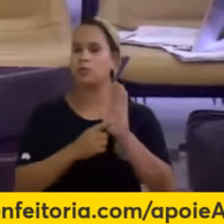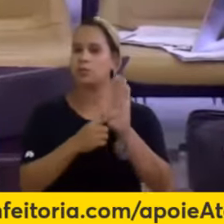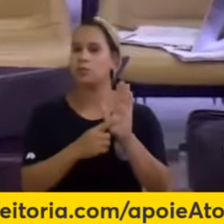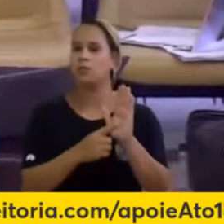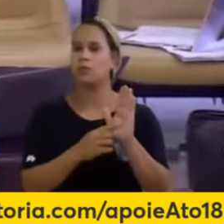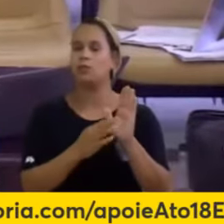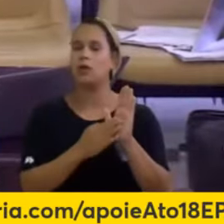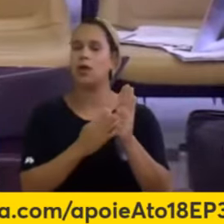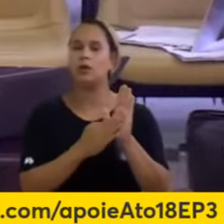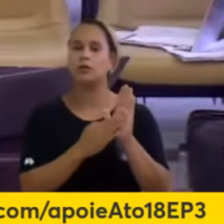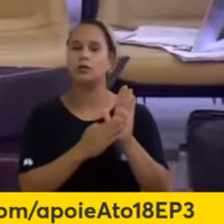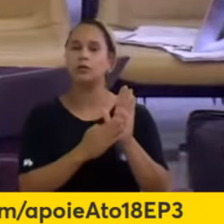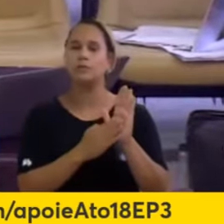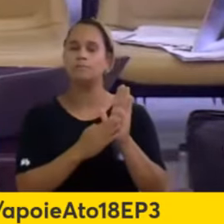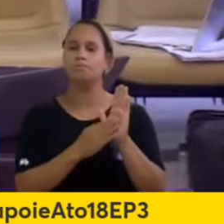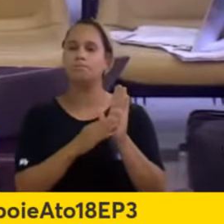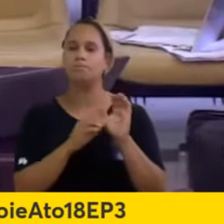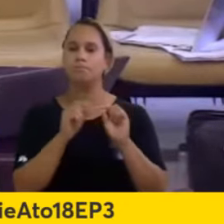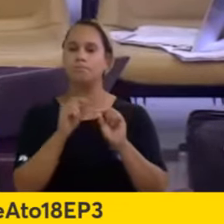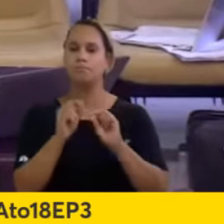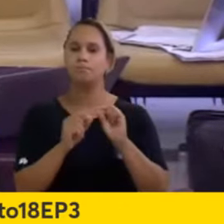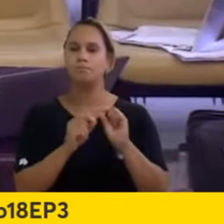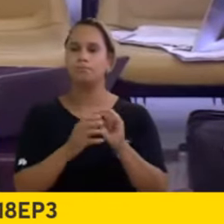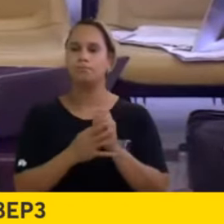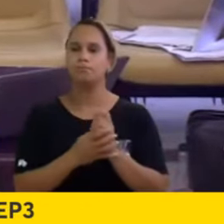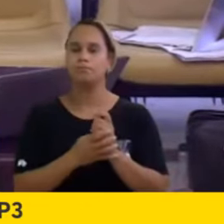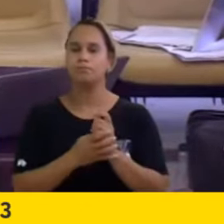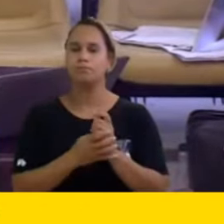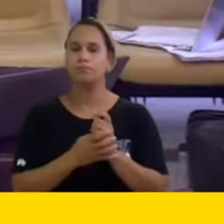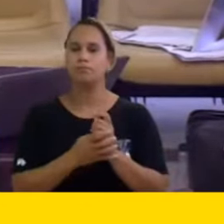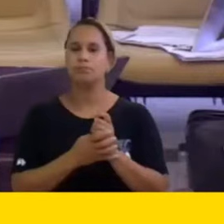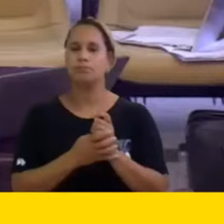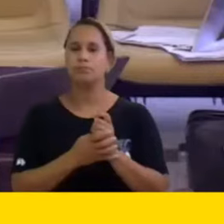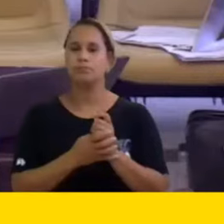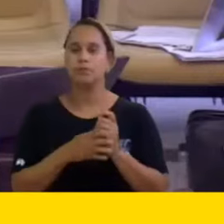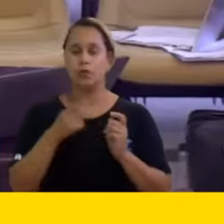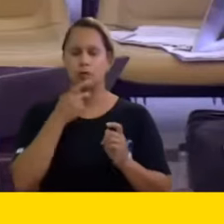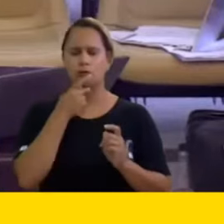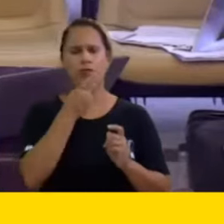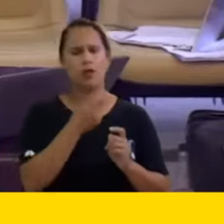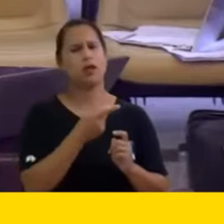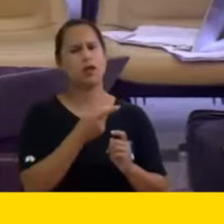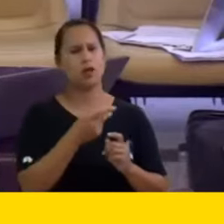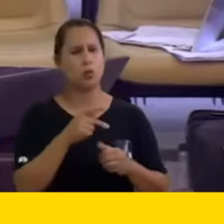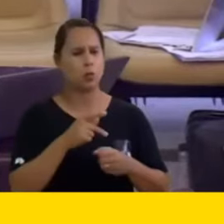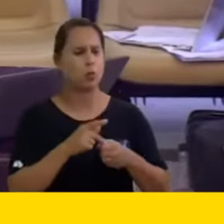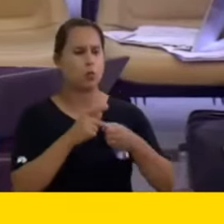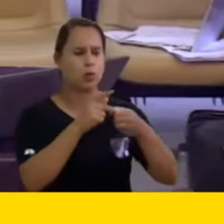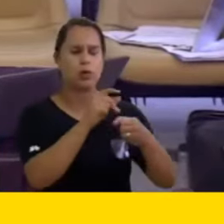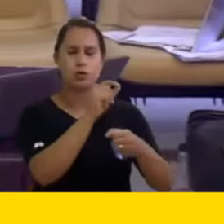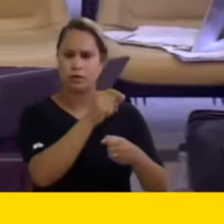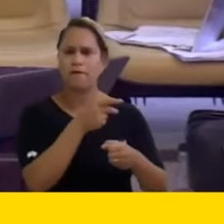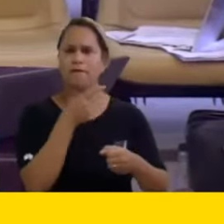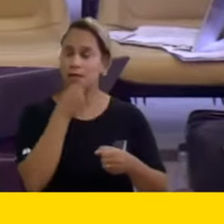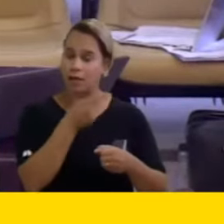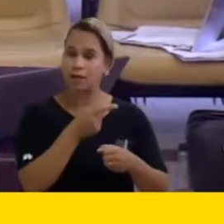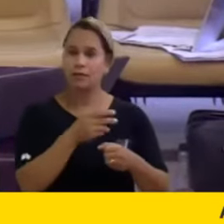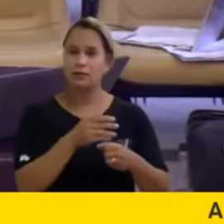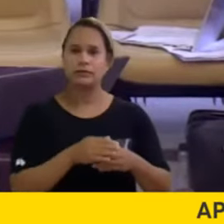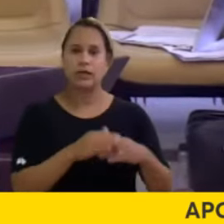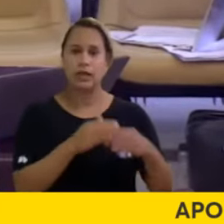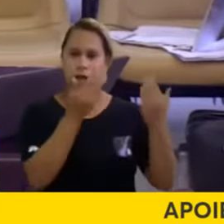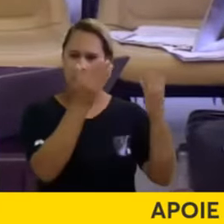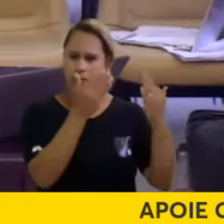ele se deu eh eh ele se dignou e eu disse ao Dr procurador isso a analisar gasto a gasto como a gente fez coisa que as